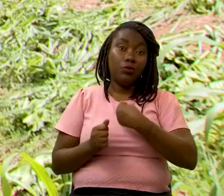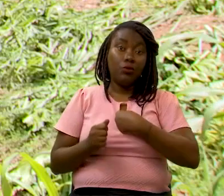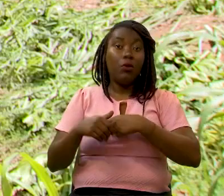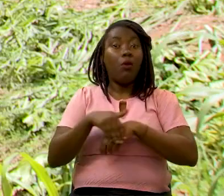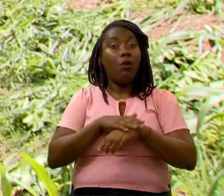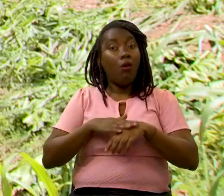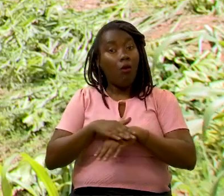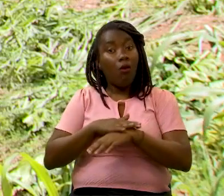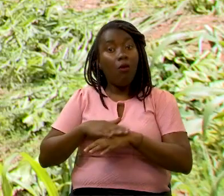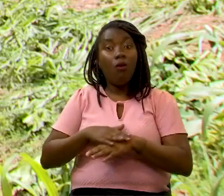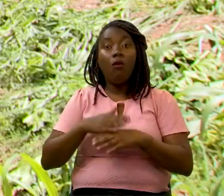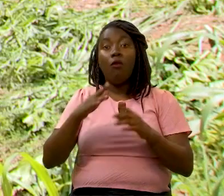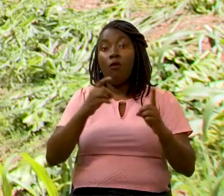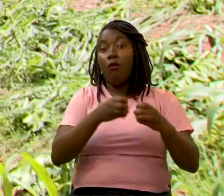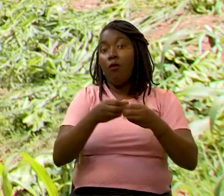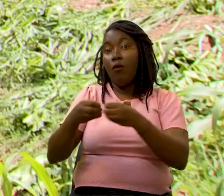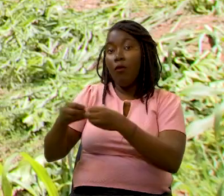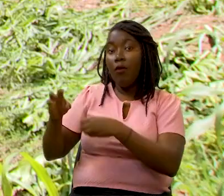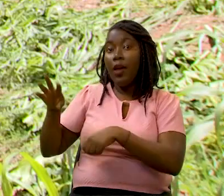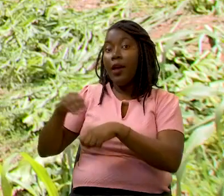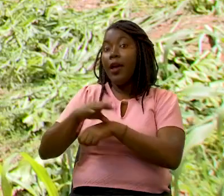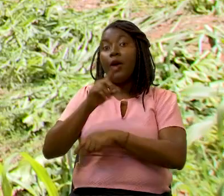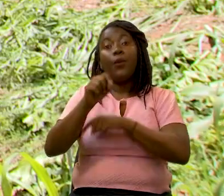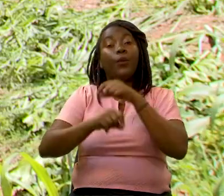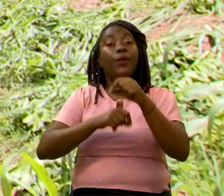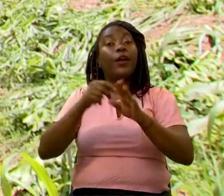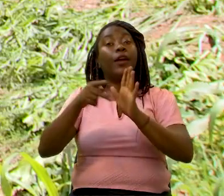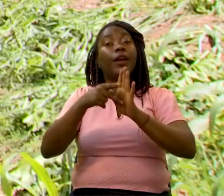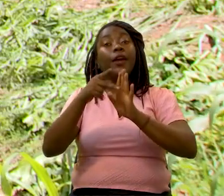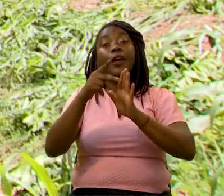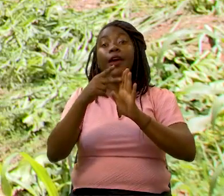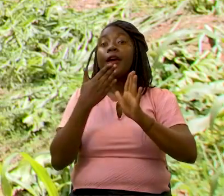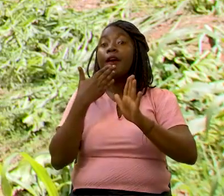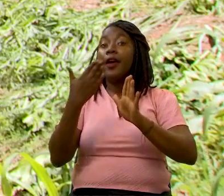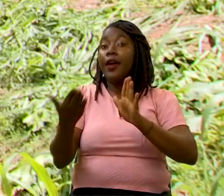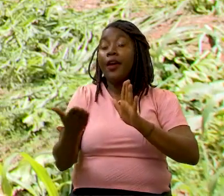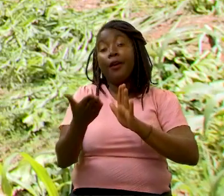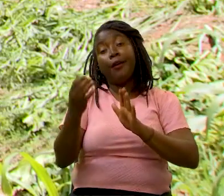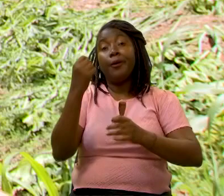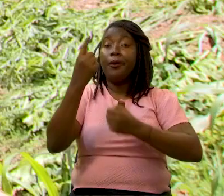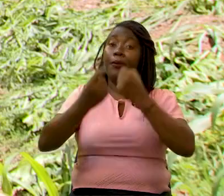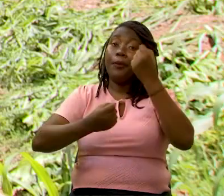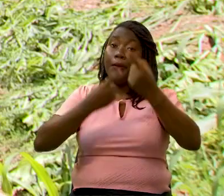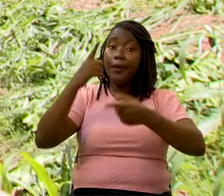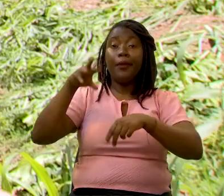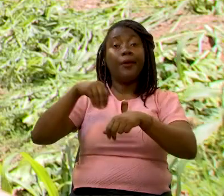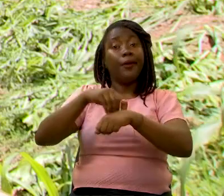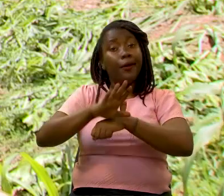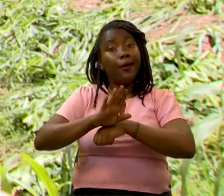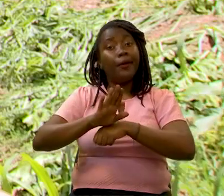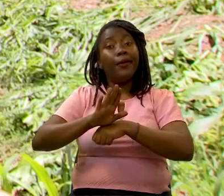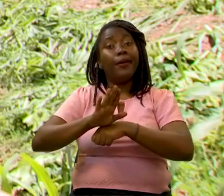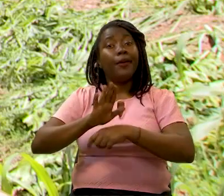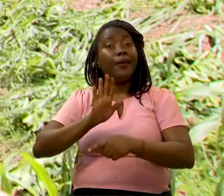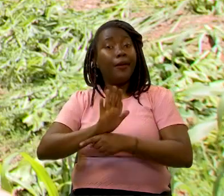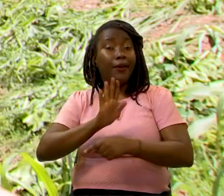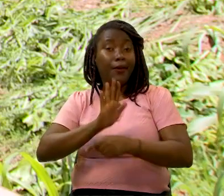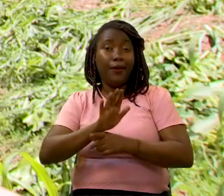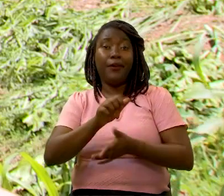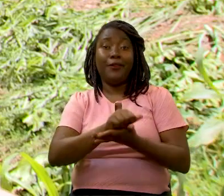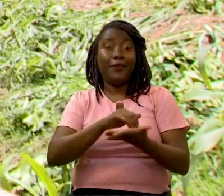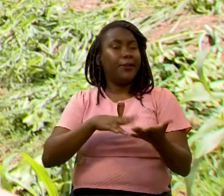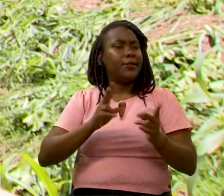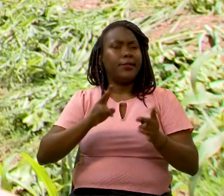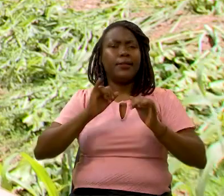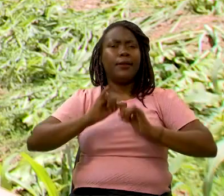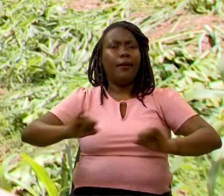aqui conosco também, então a gente consegue conversar com a vizinhança, trazer o que é o projeto, explicitar eles e eventualmente também trazer a contribuição